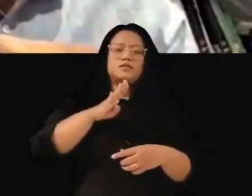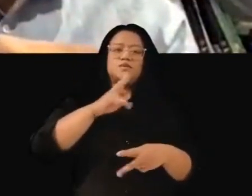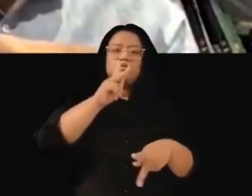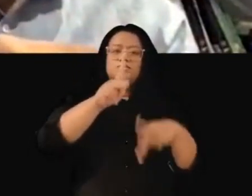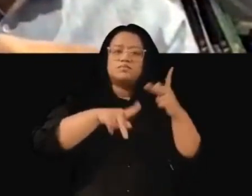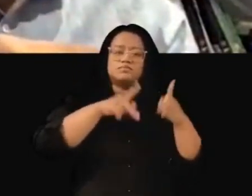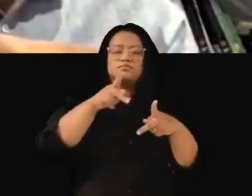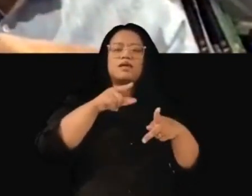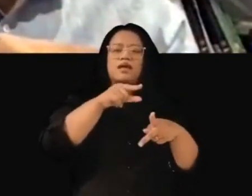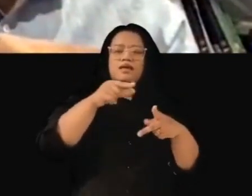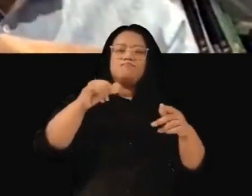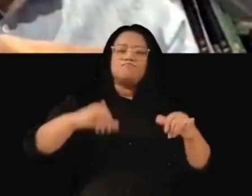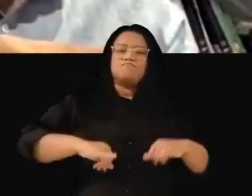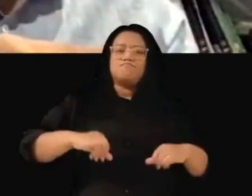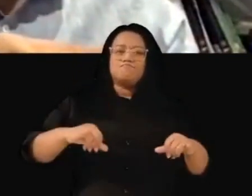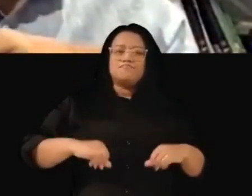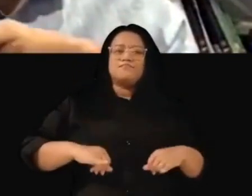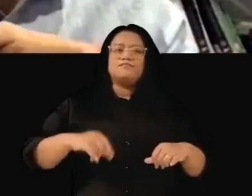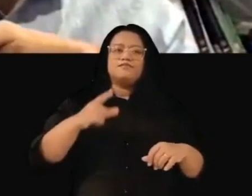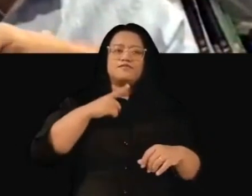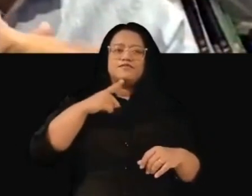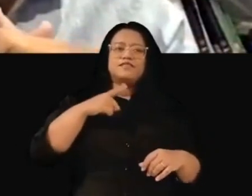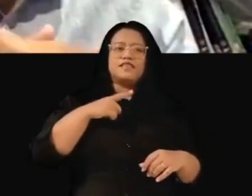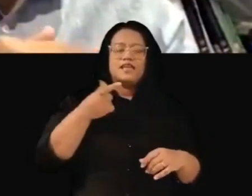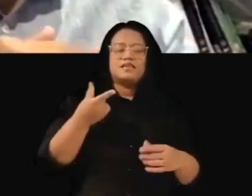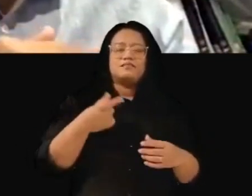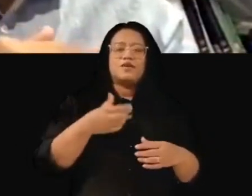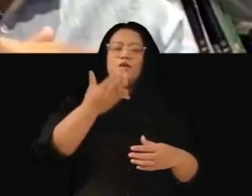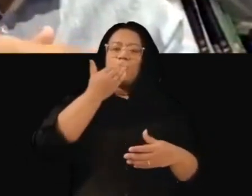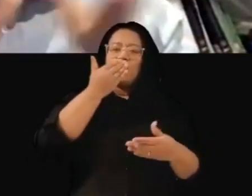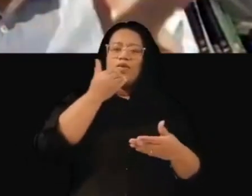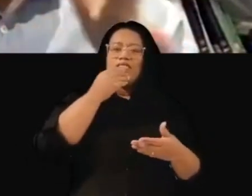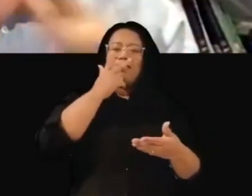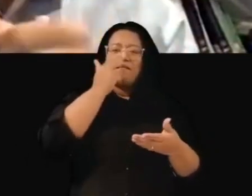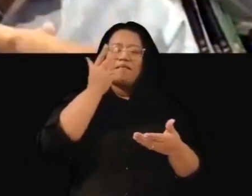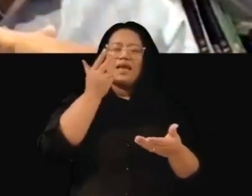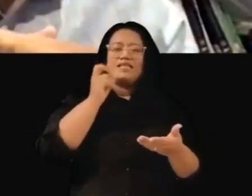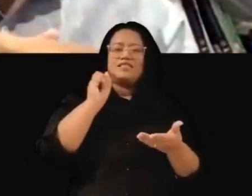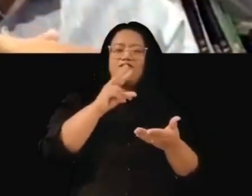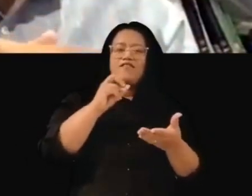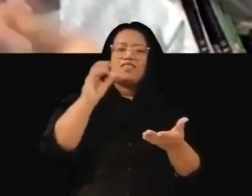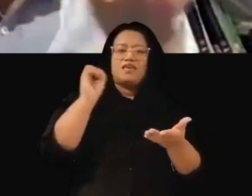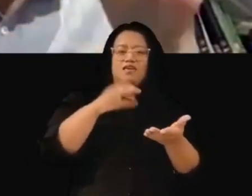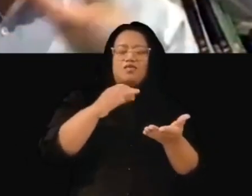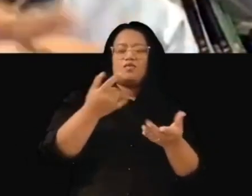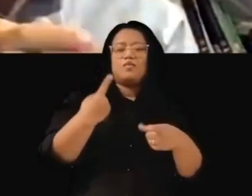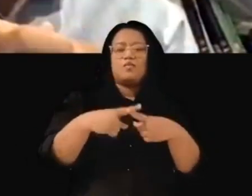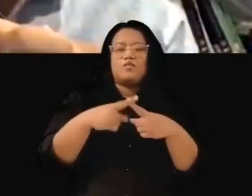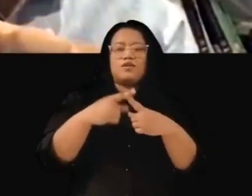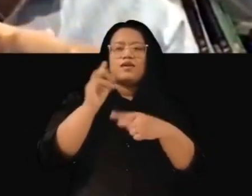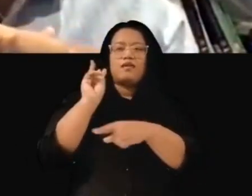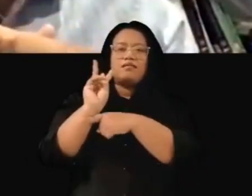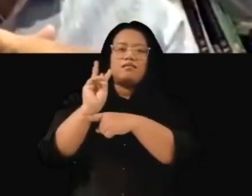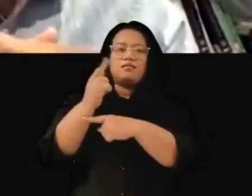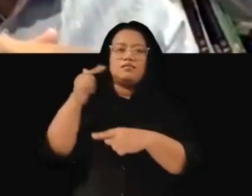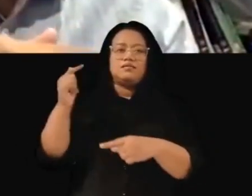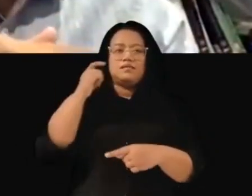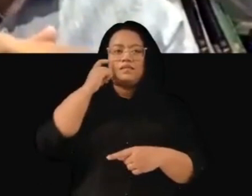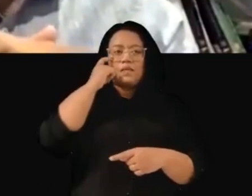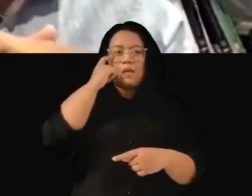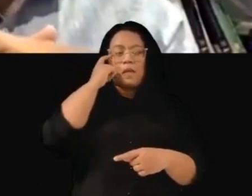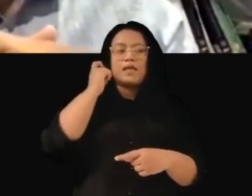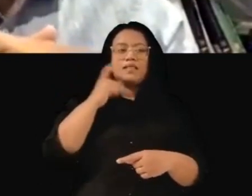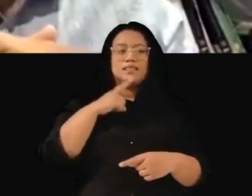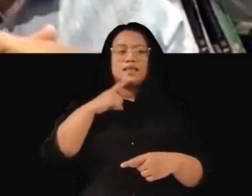alimentando dessa comida contaminada. Minha colega Larissa Bombardi, no meu departamento, por exemplo, não sei se os senhores têm a notícia, né, ela teve que sair do